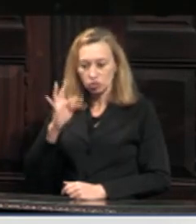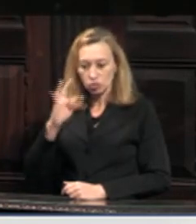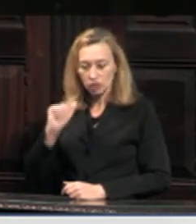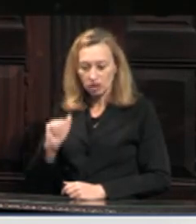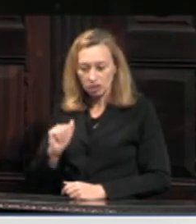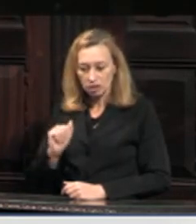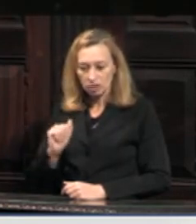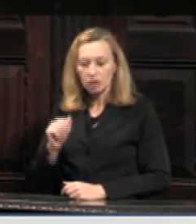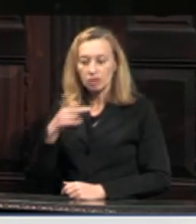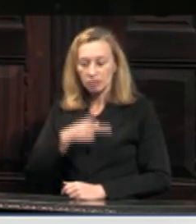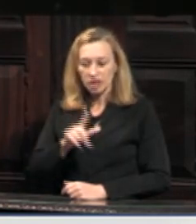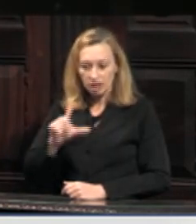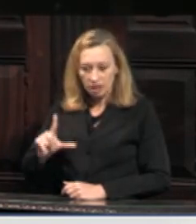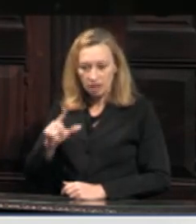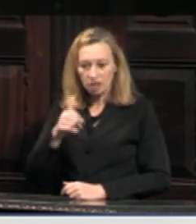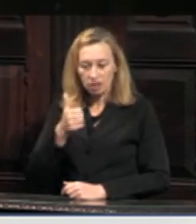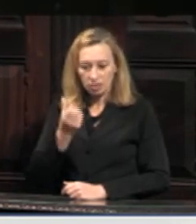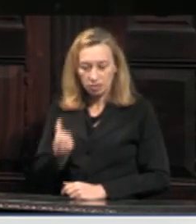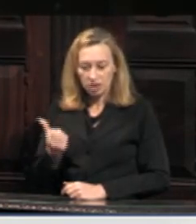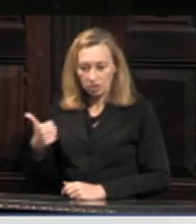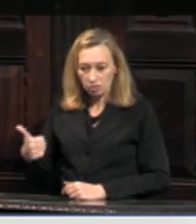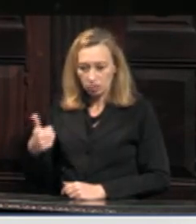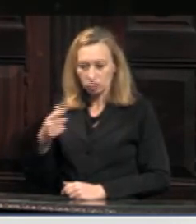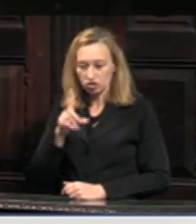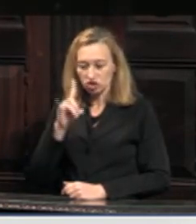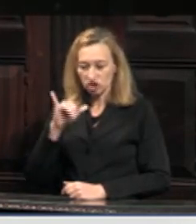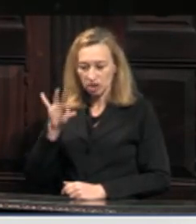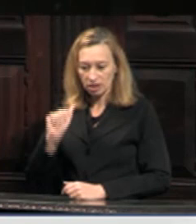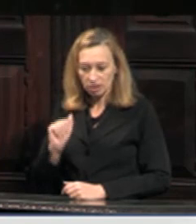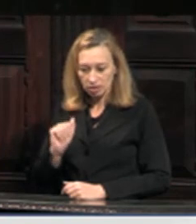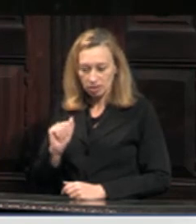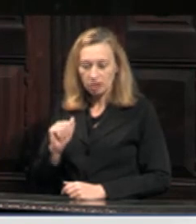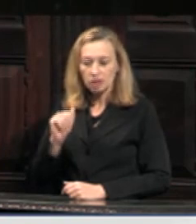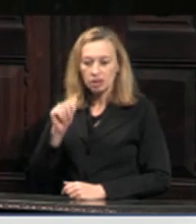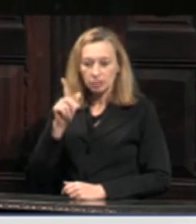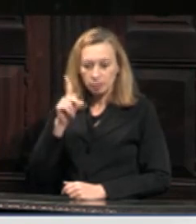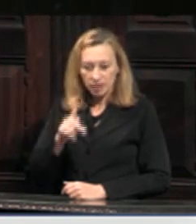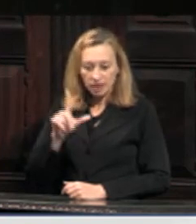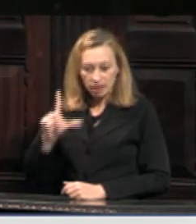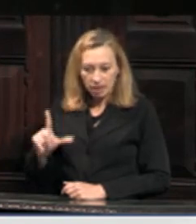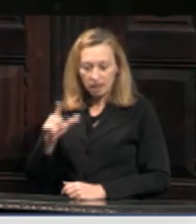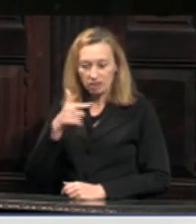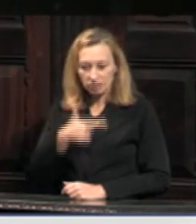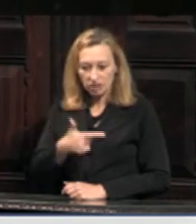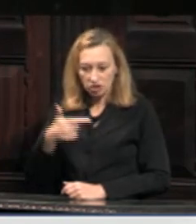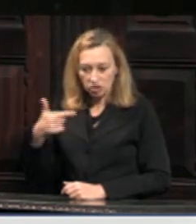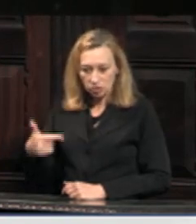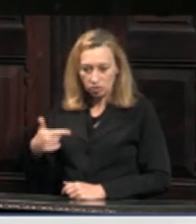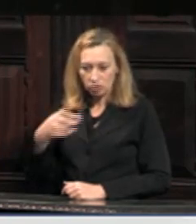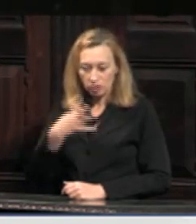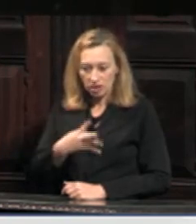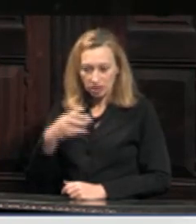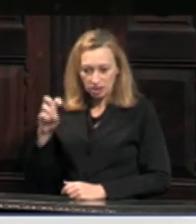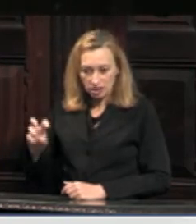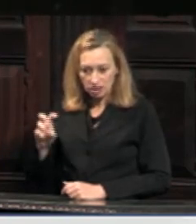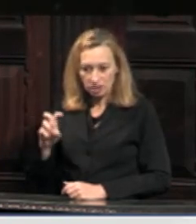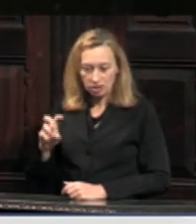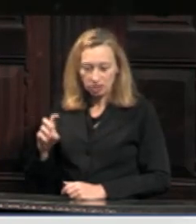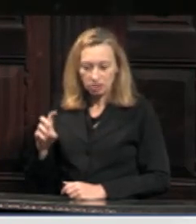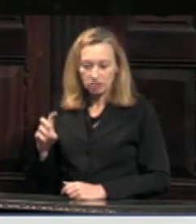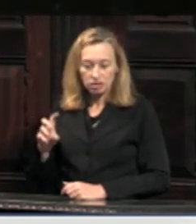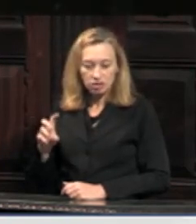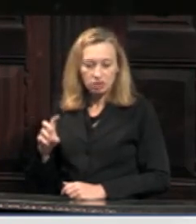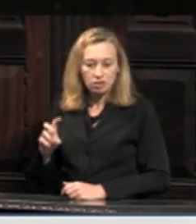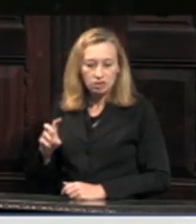discussão, PL 2161-2013, deputado Dica. PL 2245-2013, deputado Átila